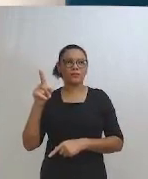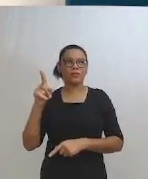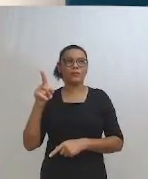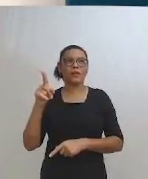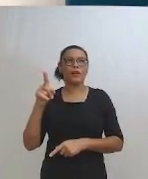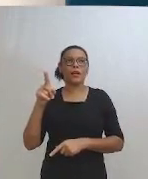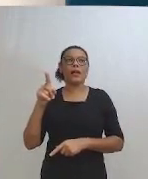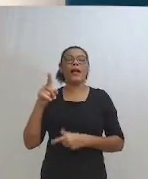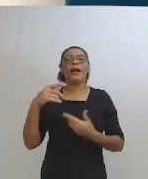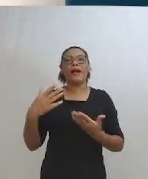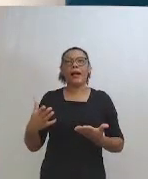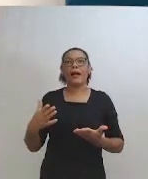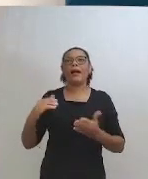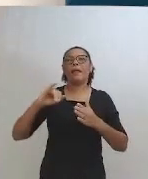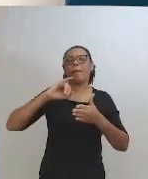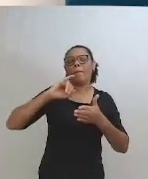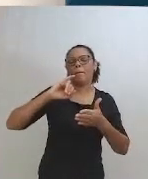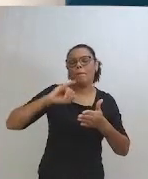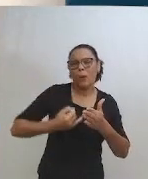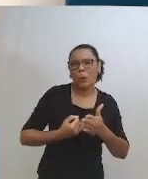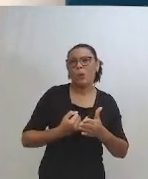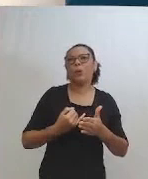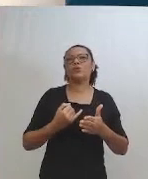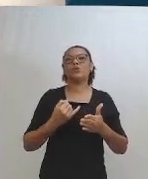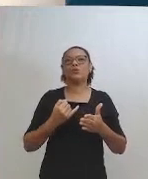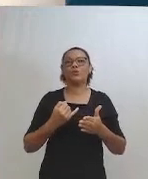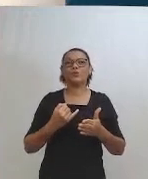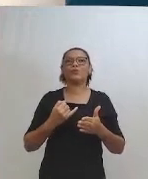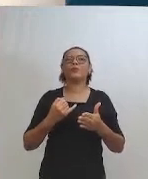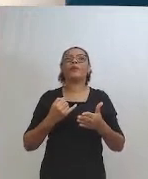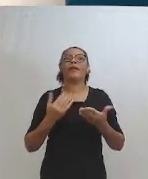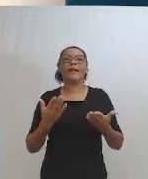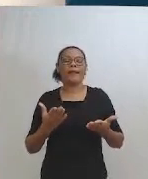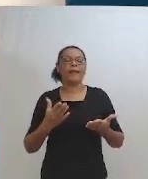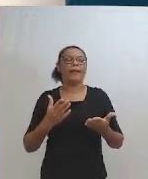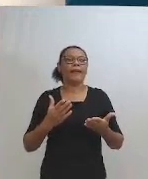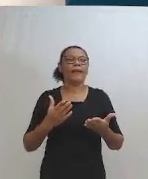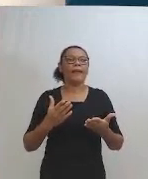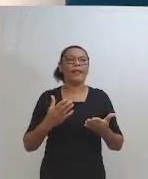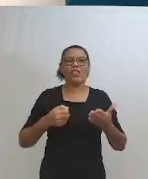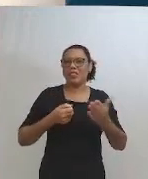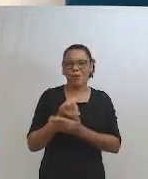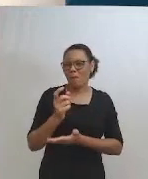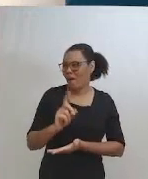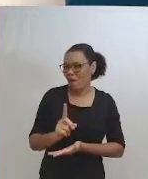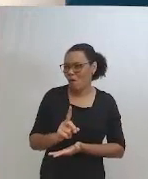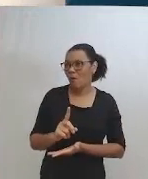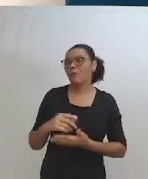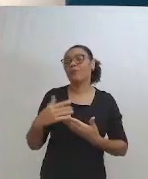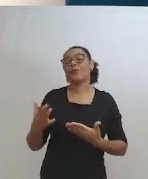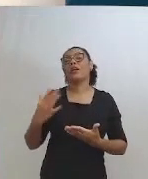tributos. Os pacientes estão relacionados a uma empresa leiloeira.